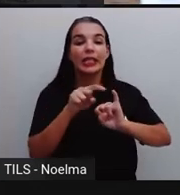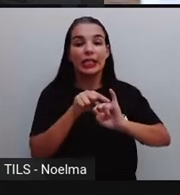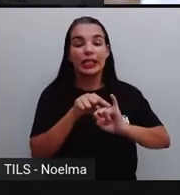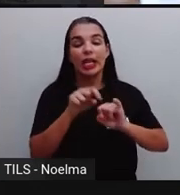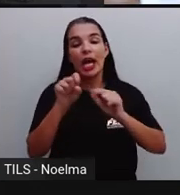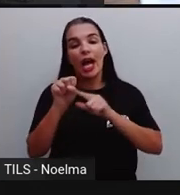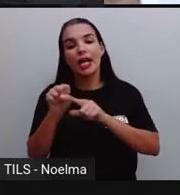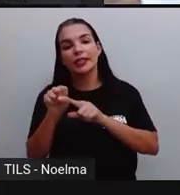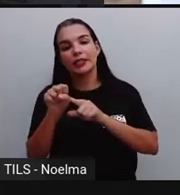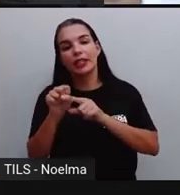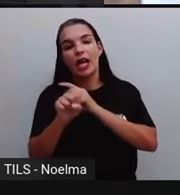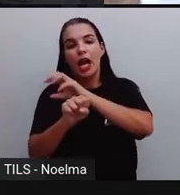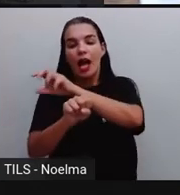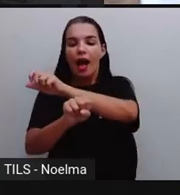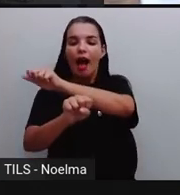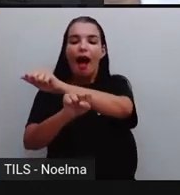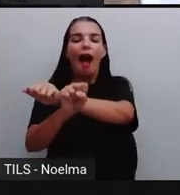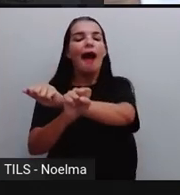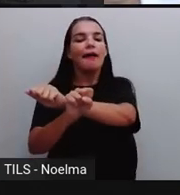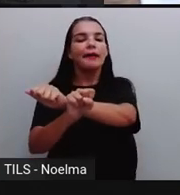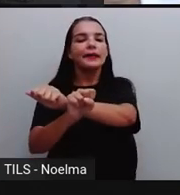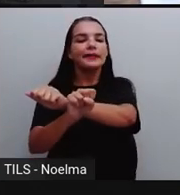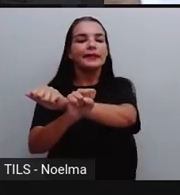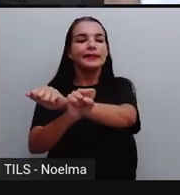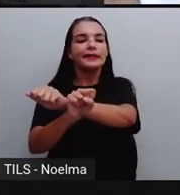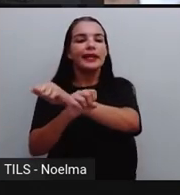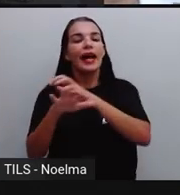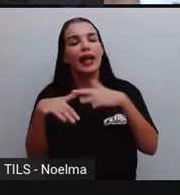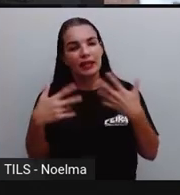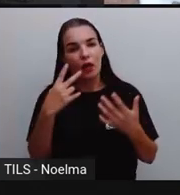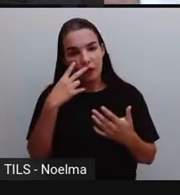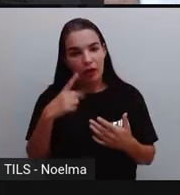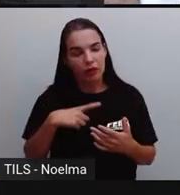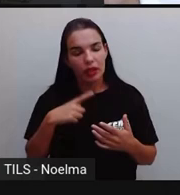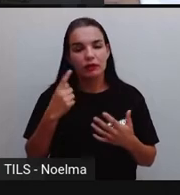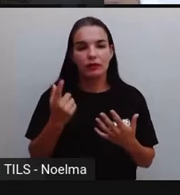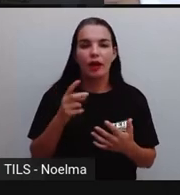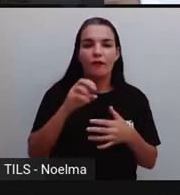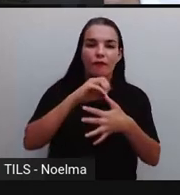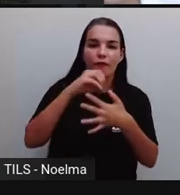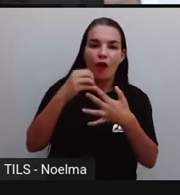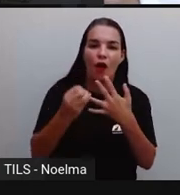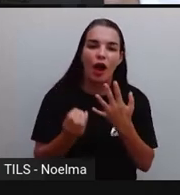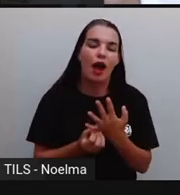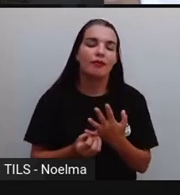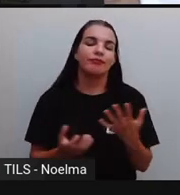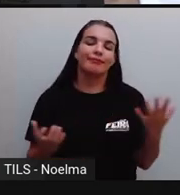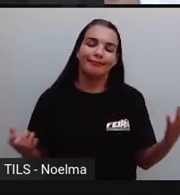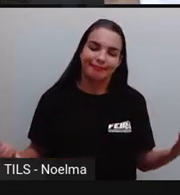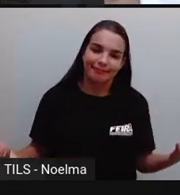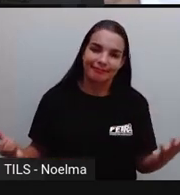é vogal. E depois do si? Uma letra A, que também é